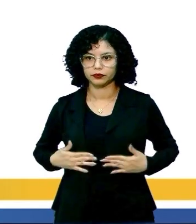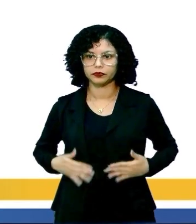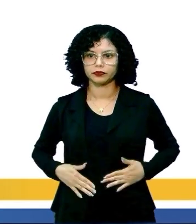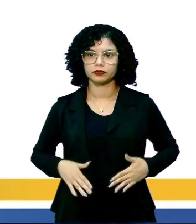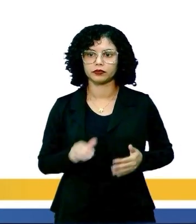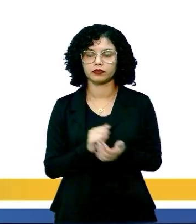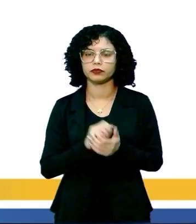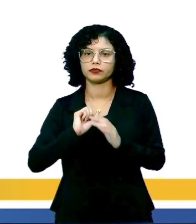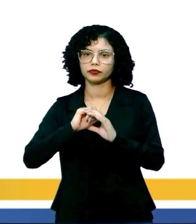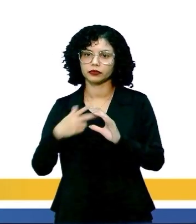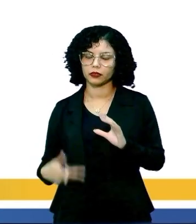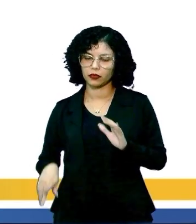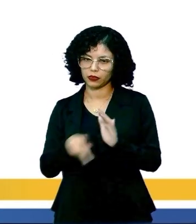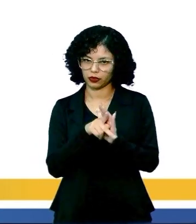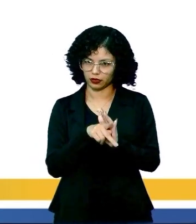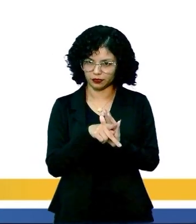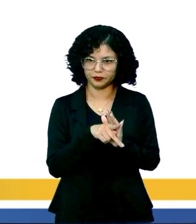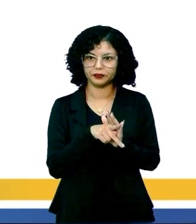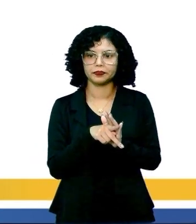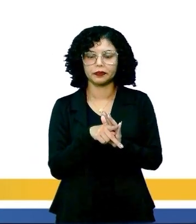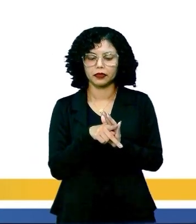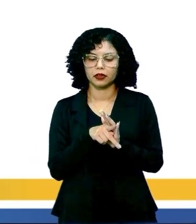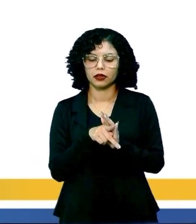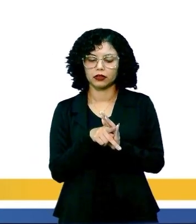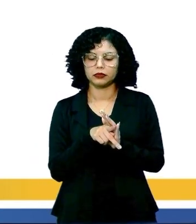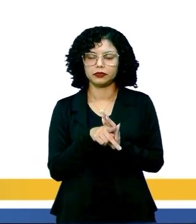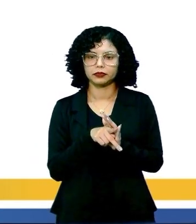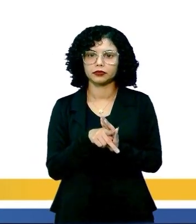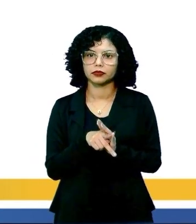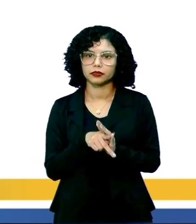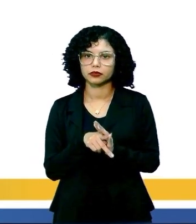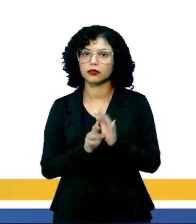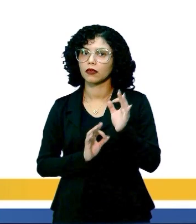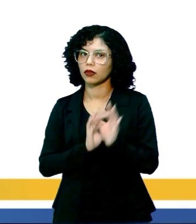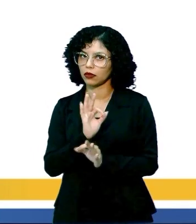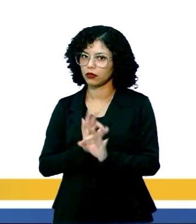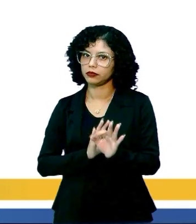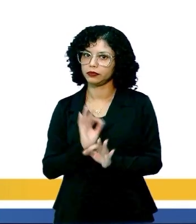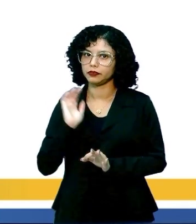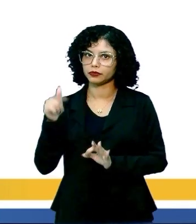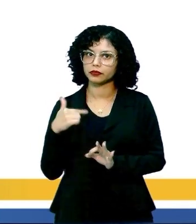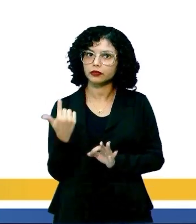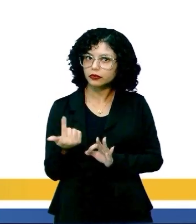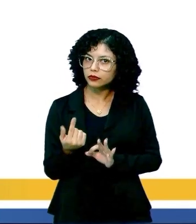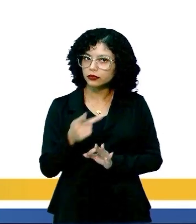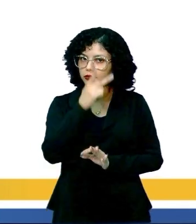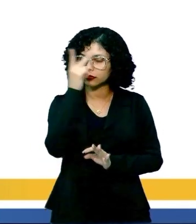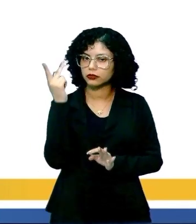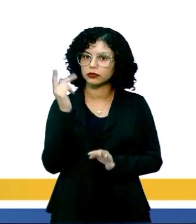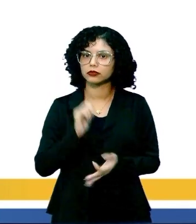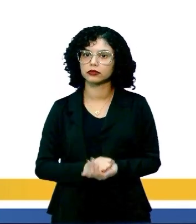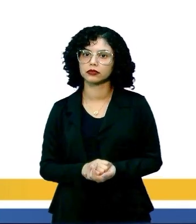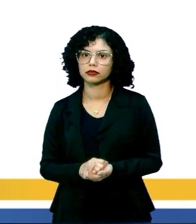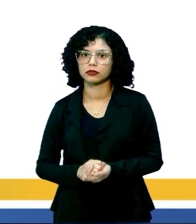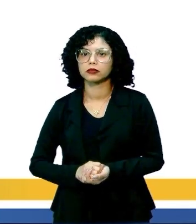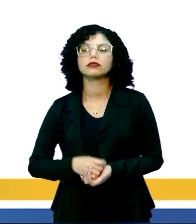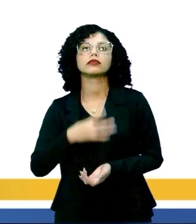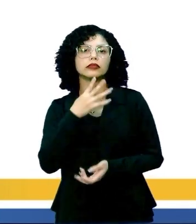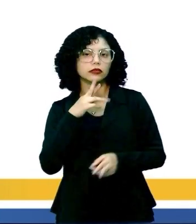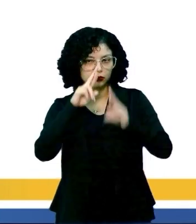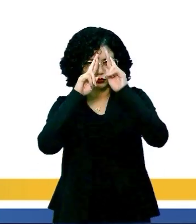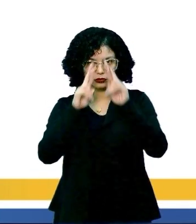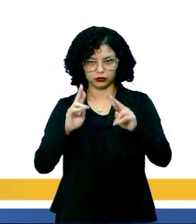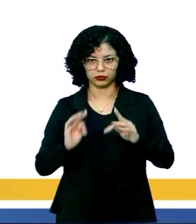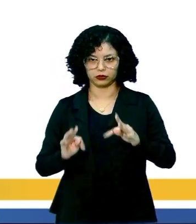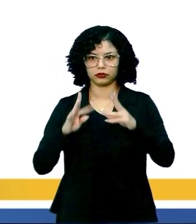feição e as características físicas dele remontam, né, a uma outra pessoa que era muito respeitada